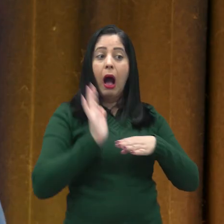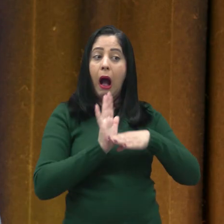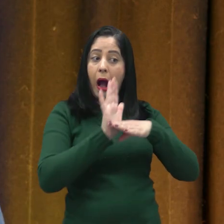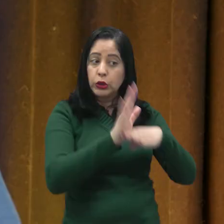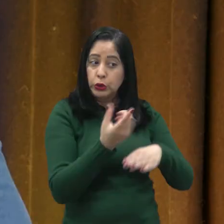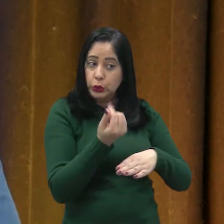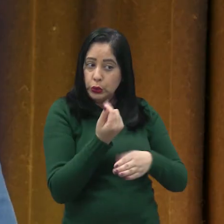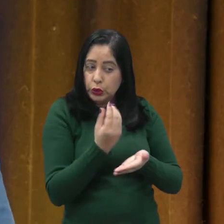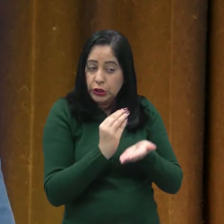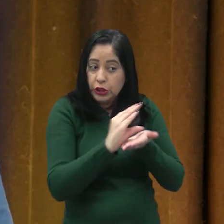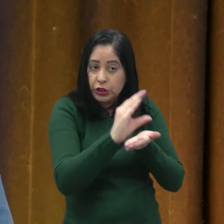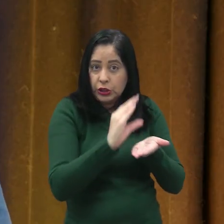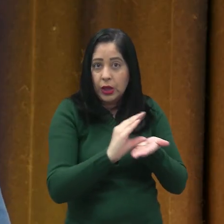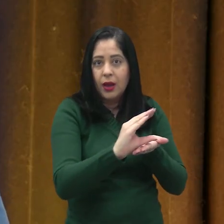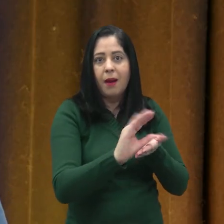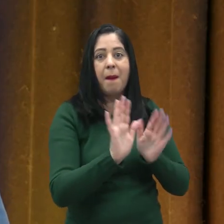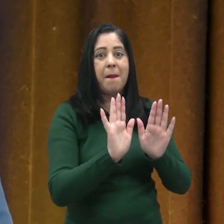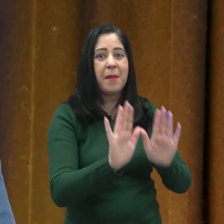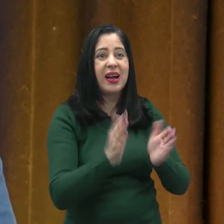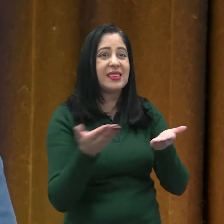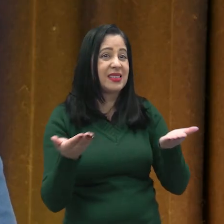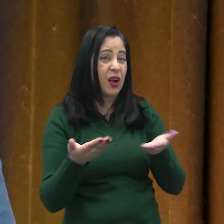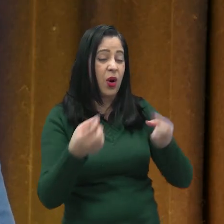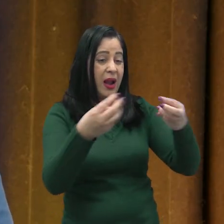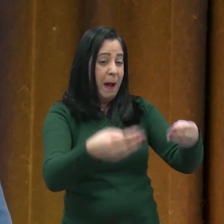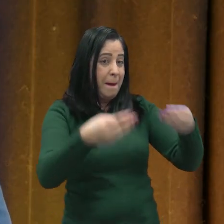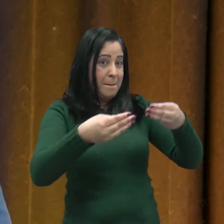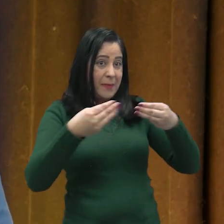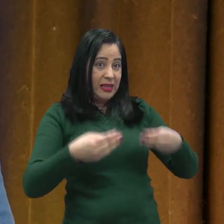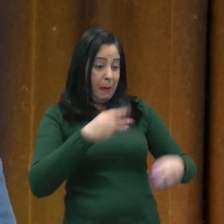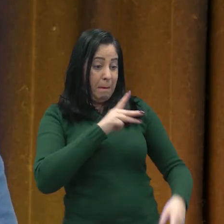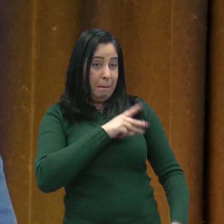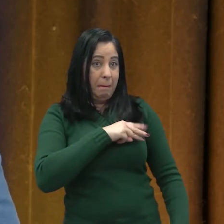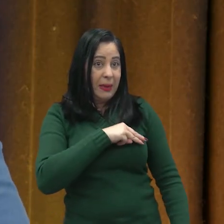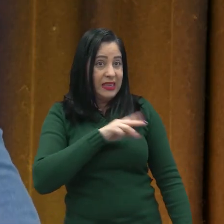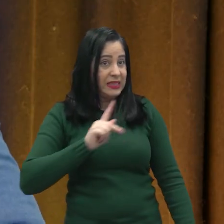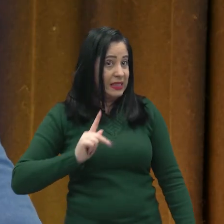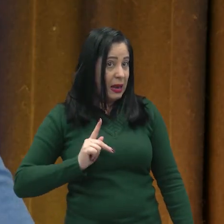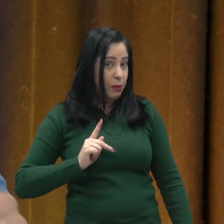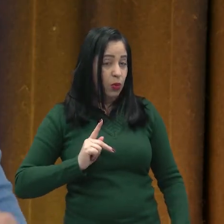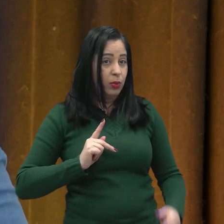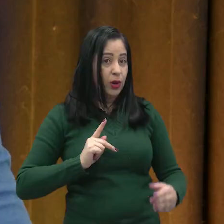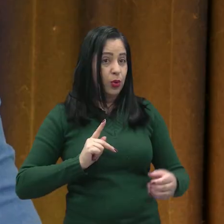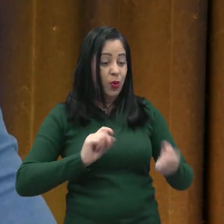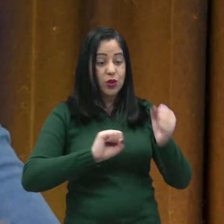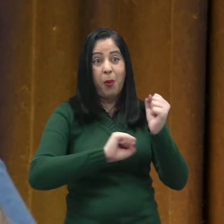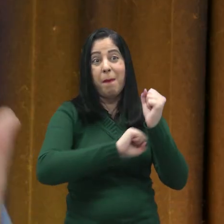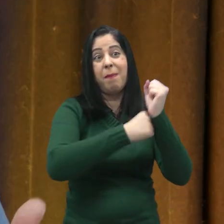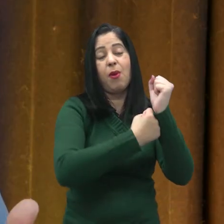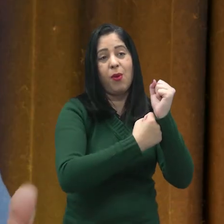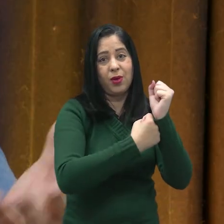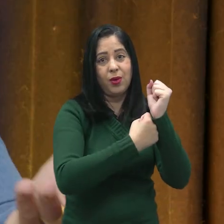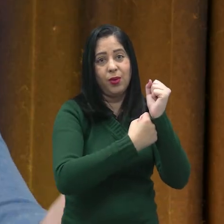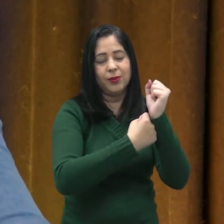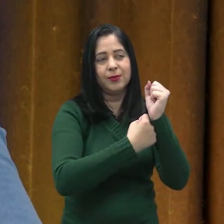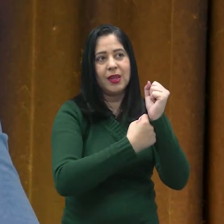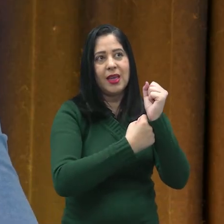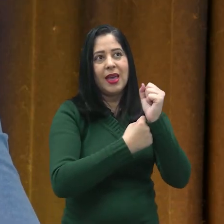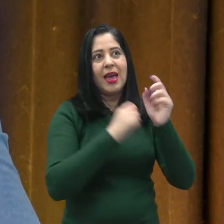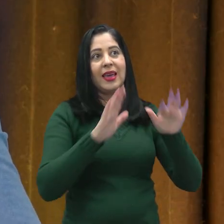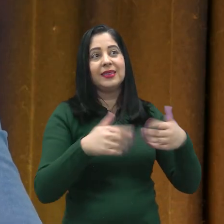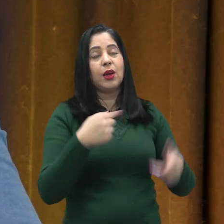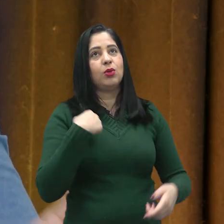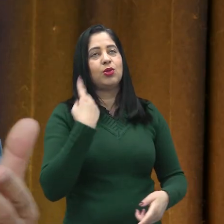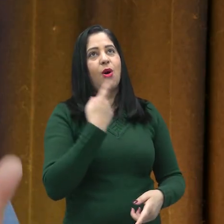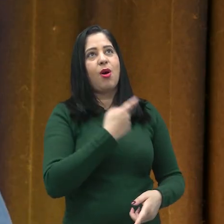podia ajudar. Depois, por questões legais, Ministério Público entrando, tal, teve que parar com isso e criar outro sistema. Foi quando a gente criou a